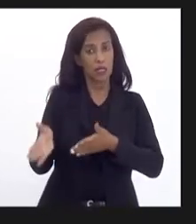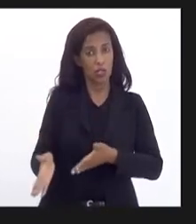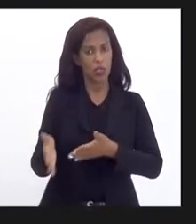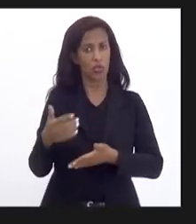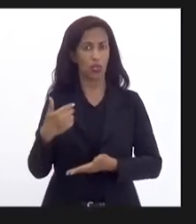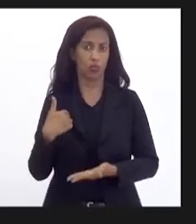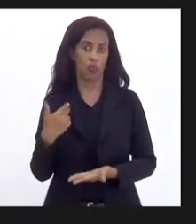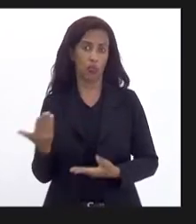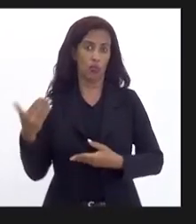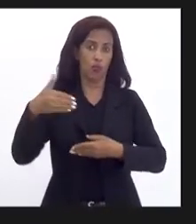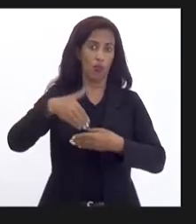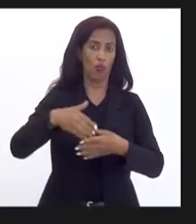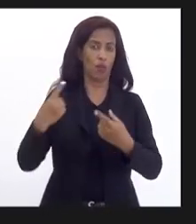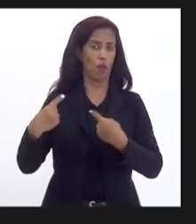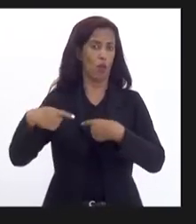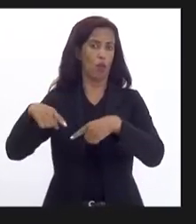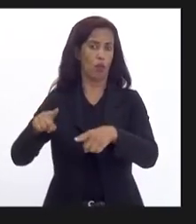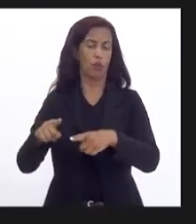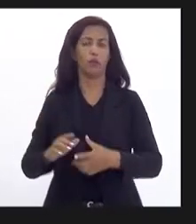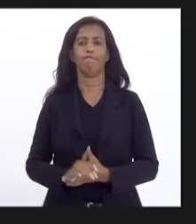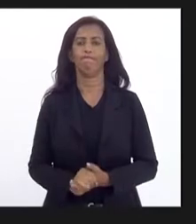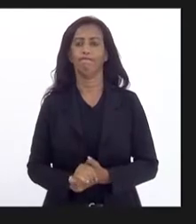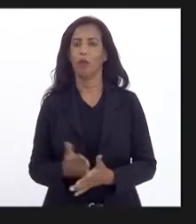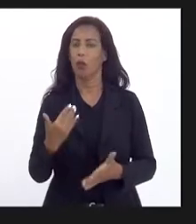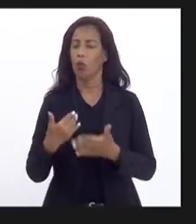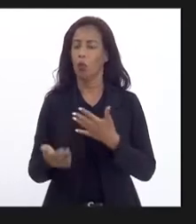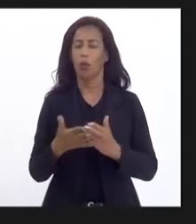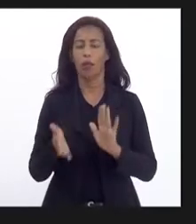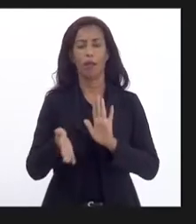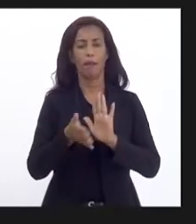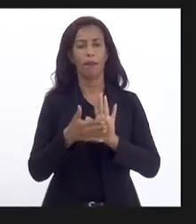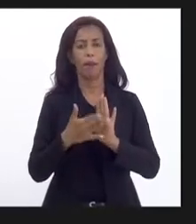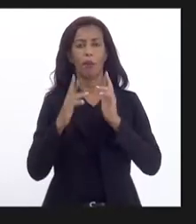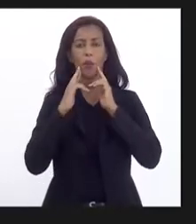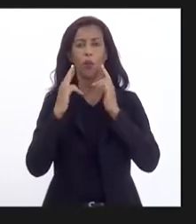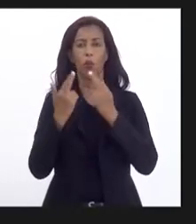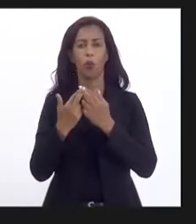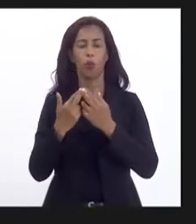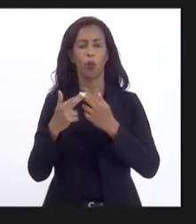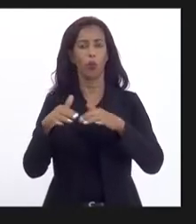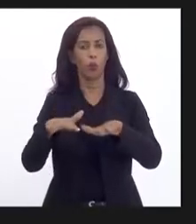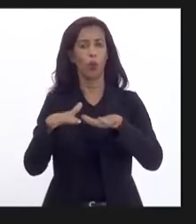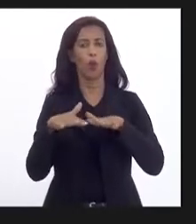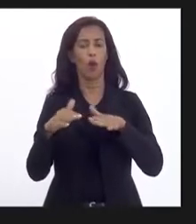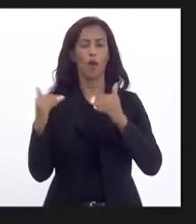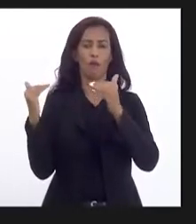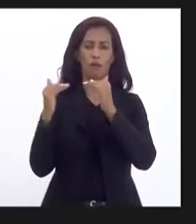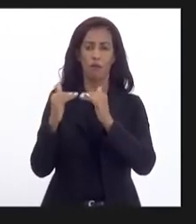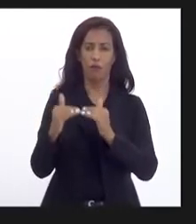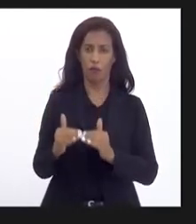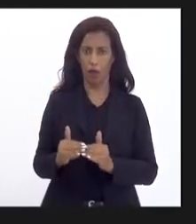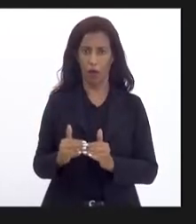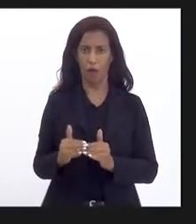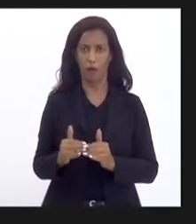vou votar contra qualquer proposta de audiência pública sobre qualquer projeto. Voto favoravelmente,